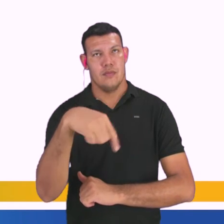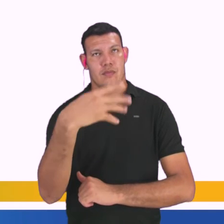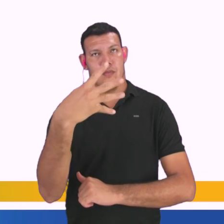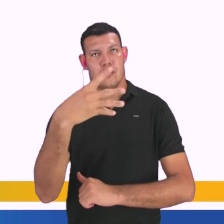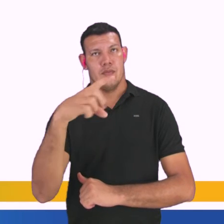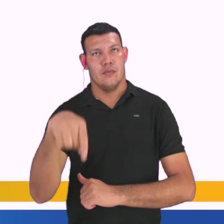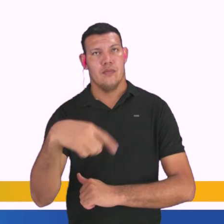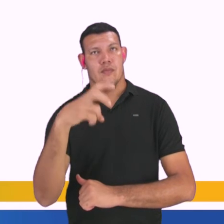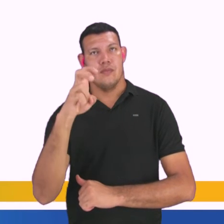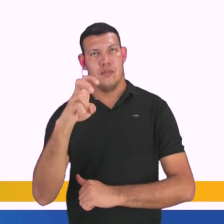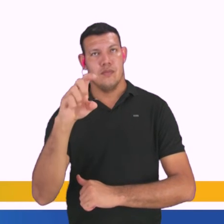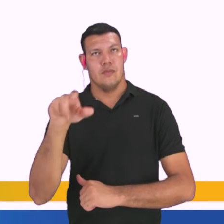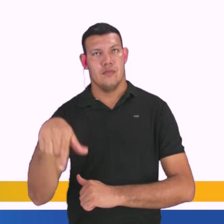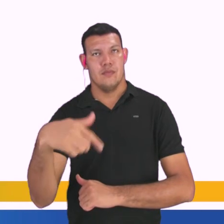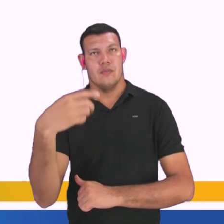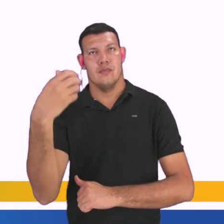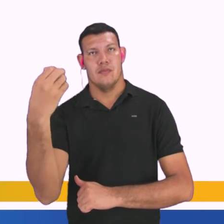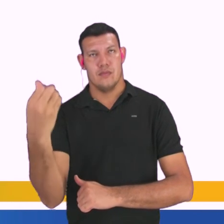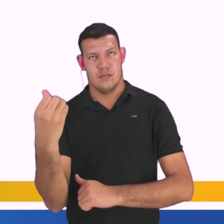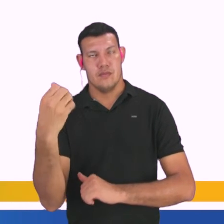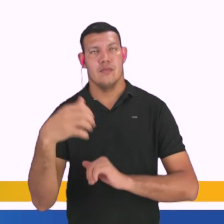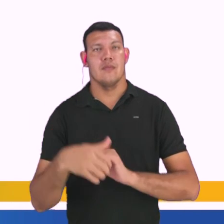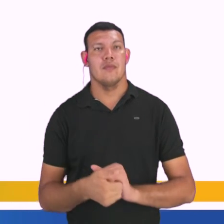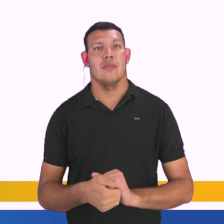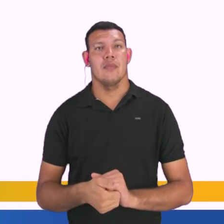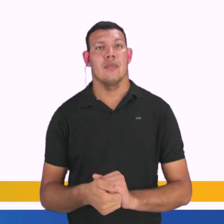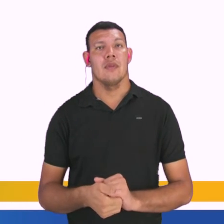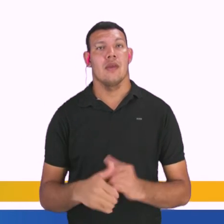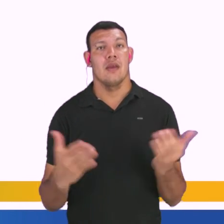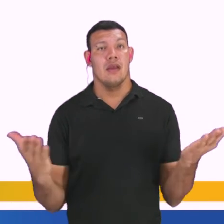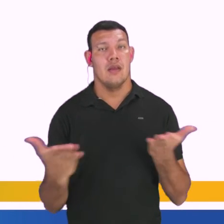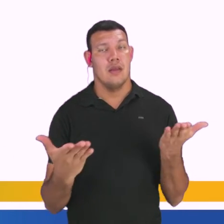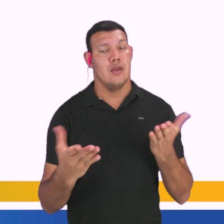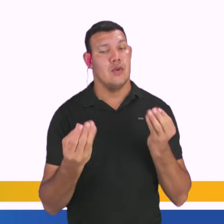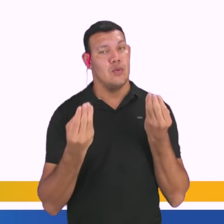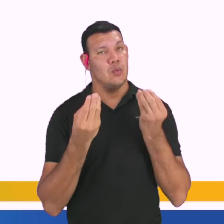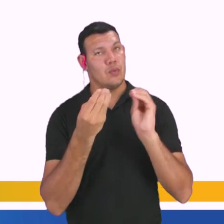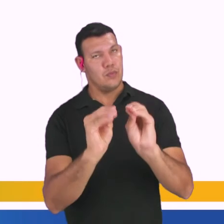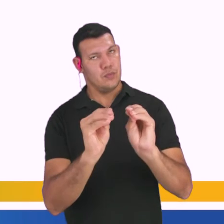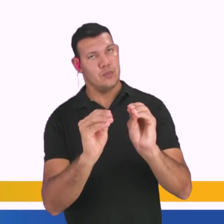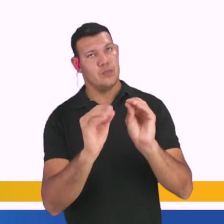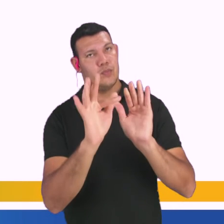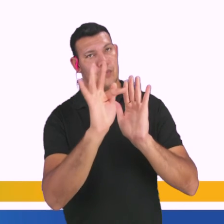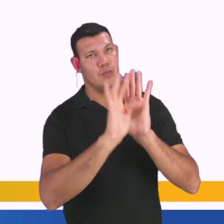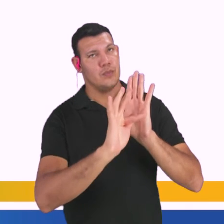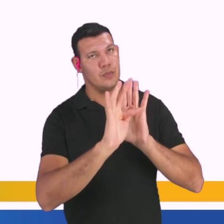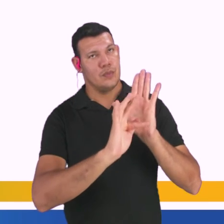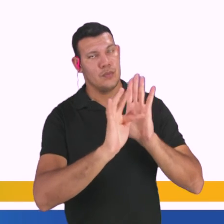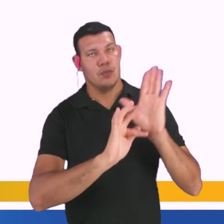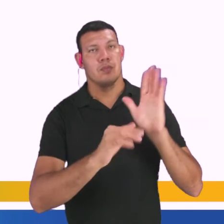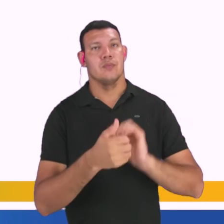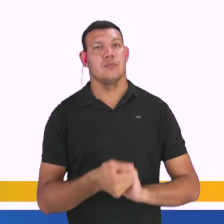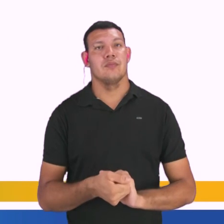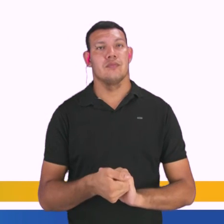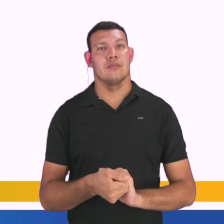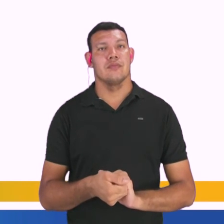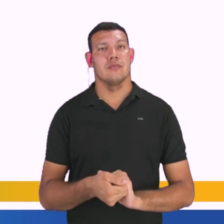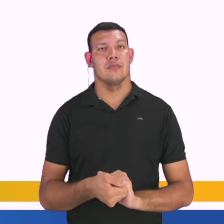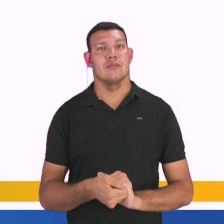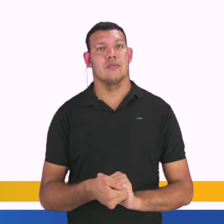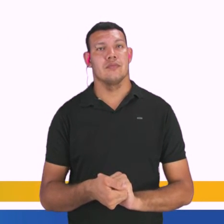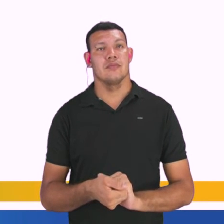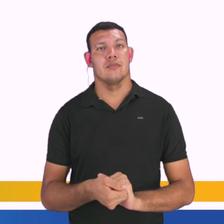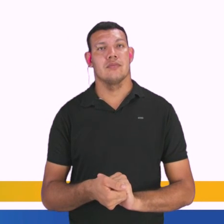e 5 e 6 tudo bem e daí nós podemos colocar na fórmula né em